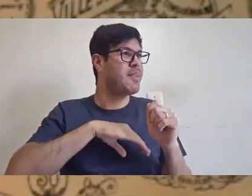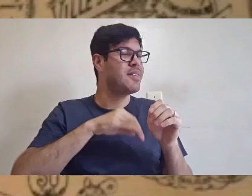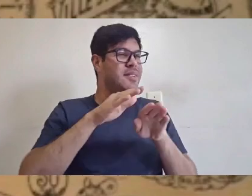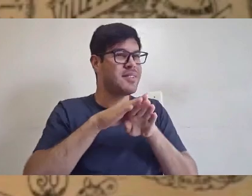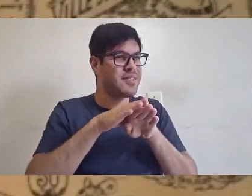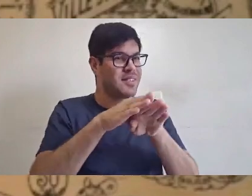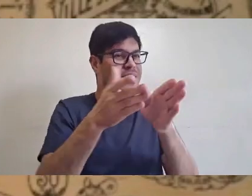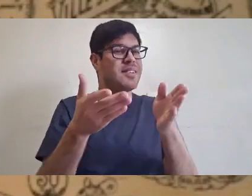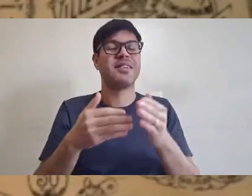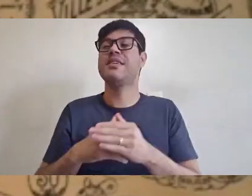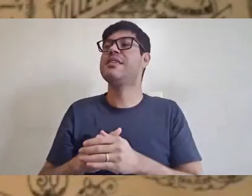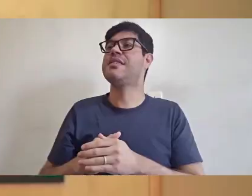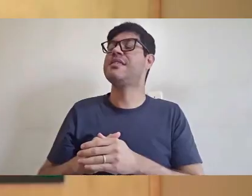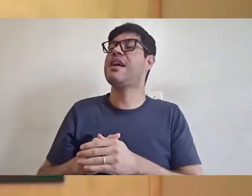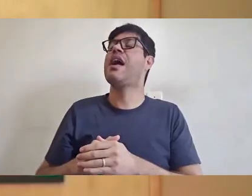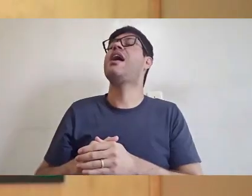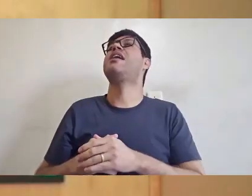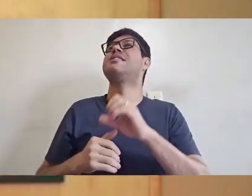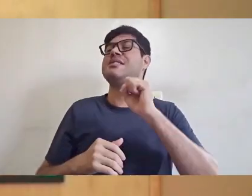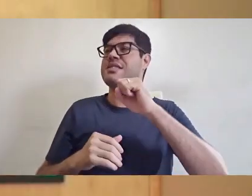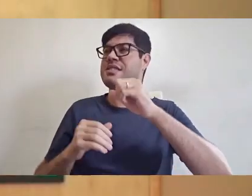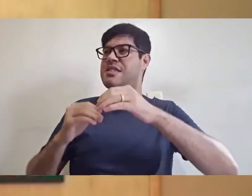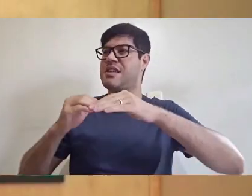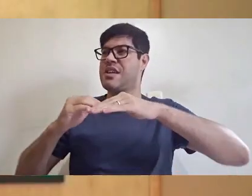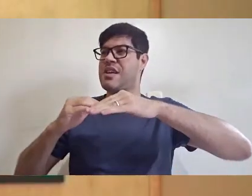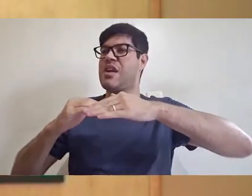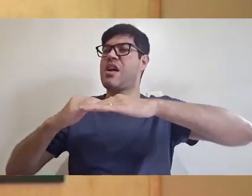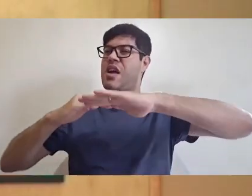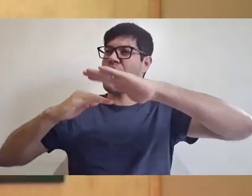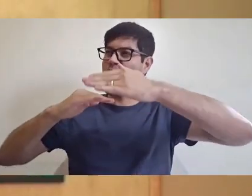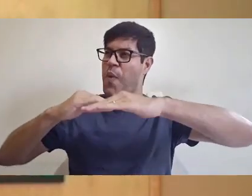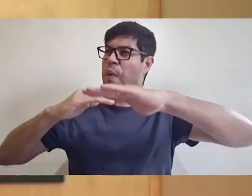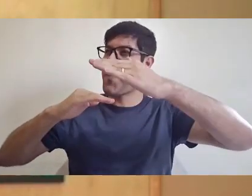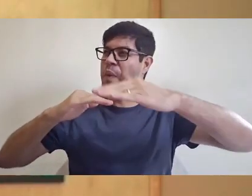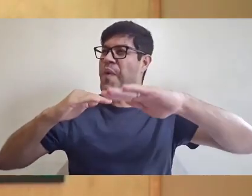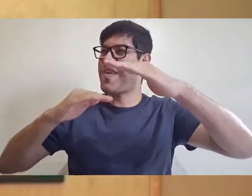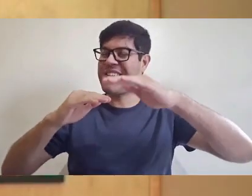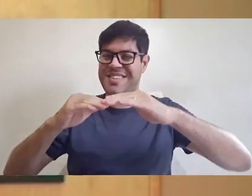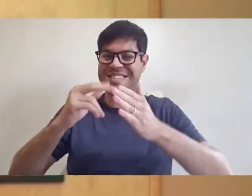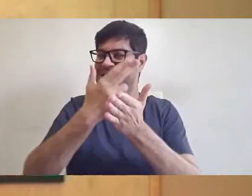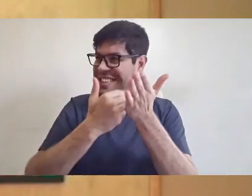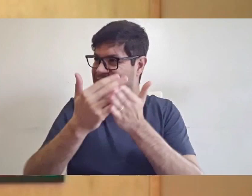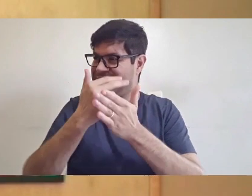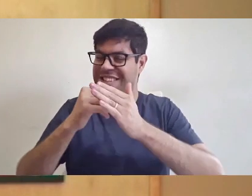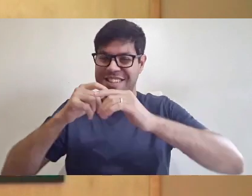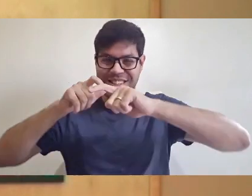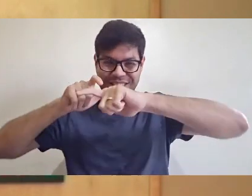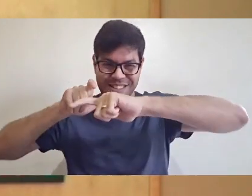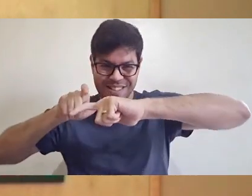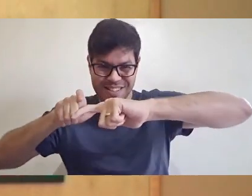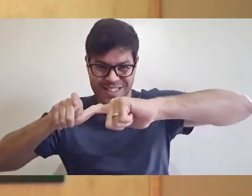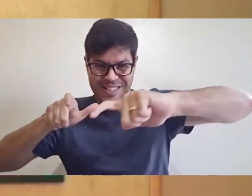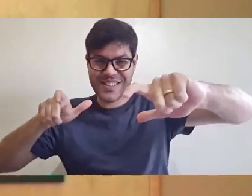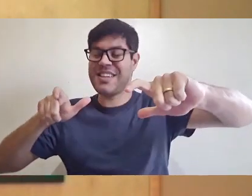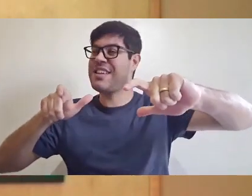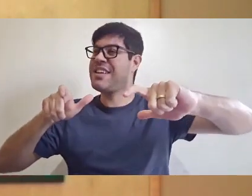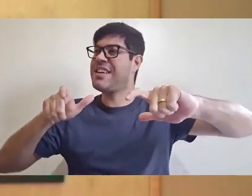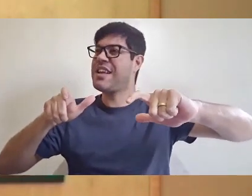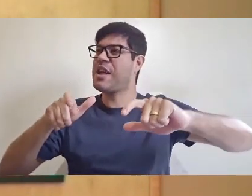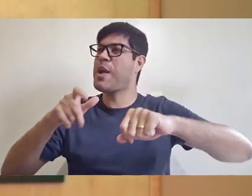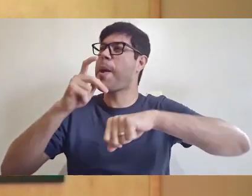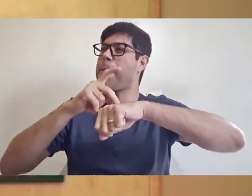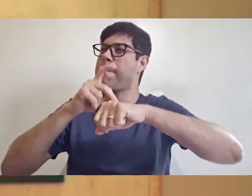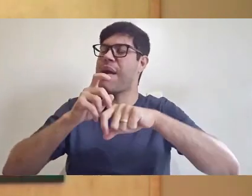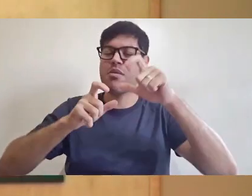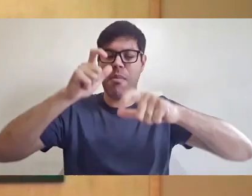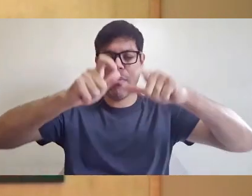são aquelas ondas, né? Isso. De pedrinha por pedrinha. É um mosaico. As nossas praças centrais aí são todas calçadas com esse